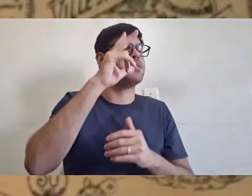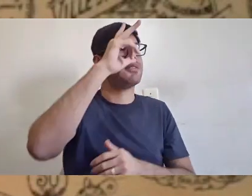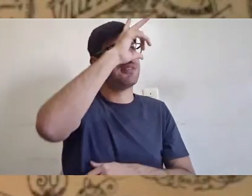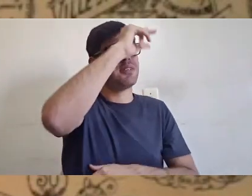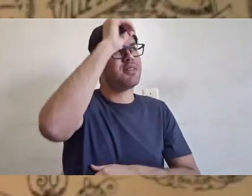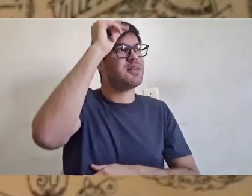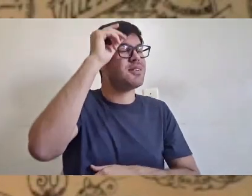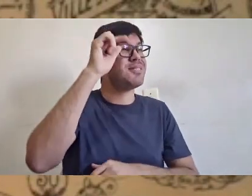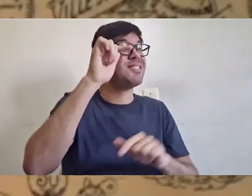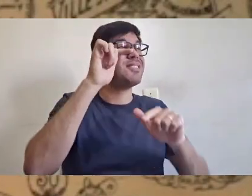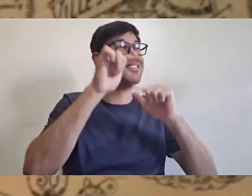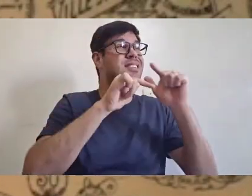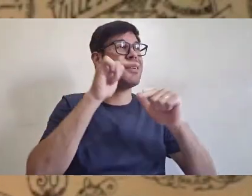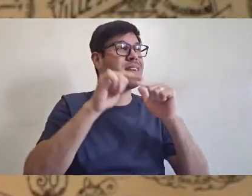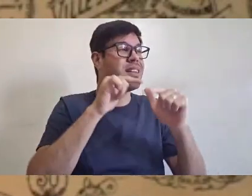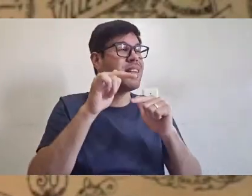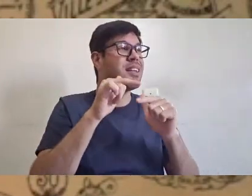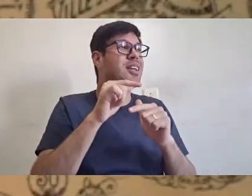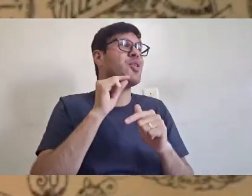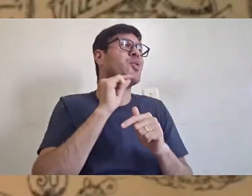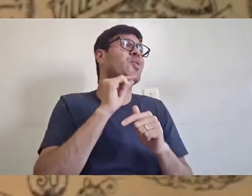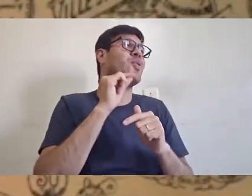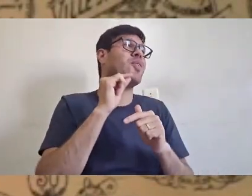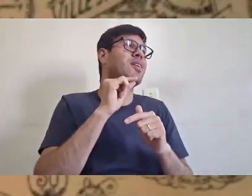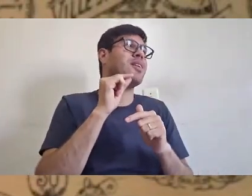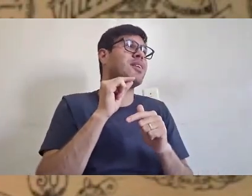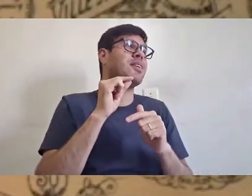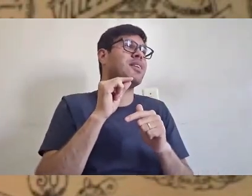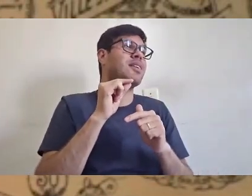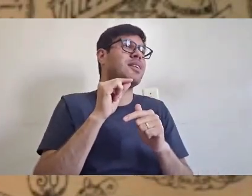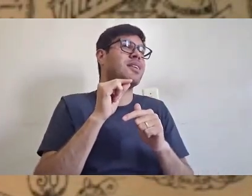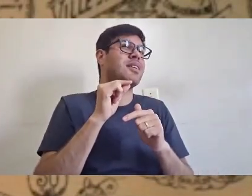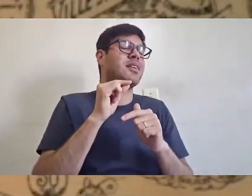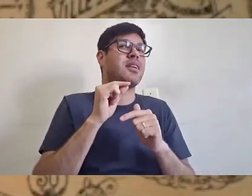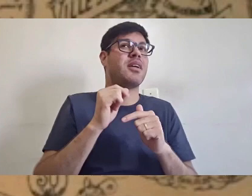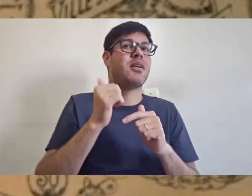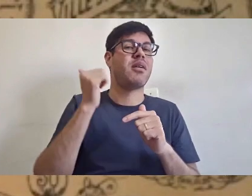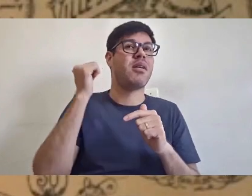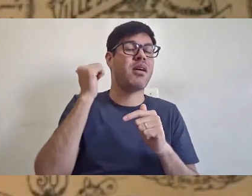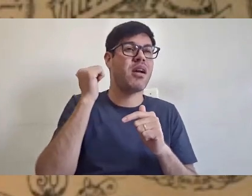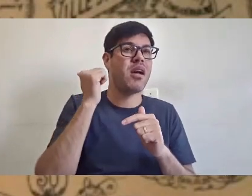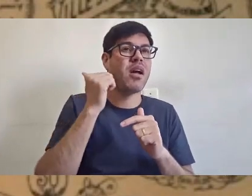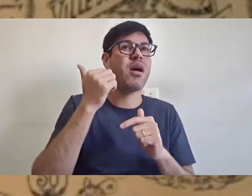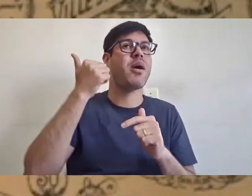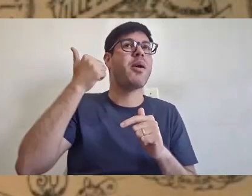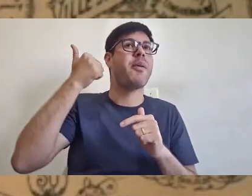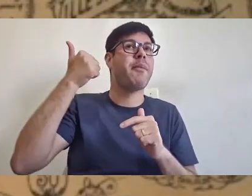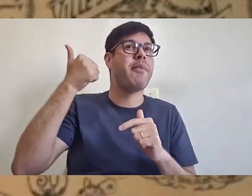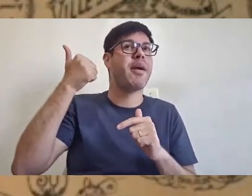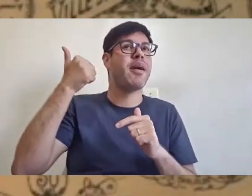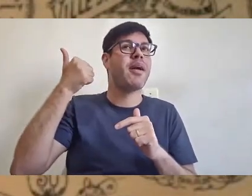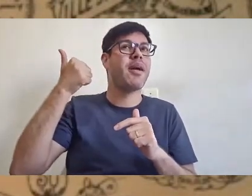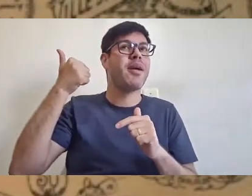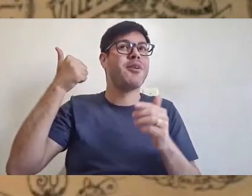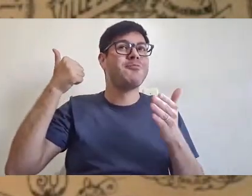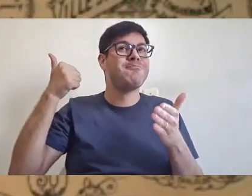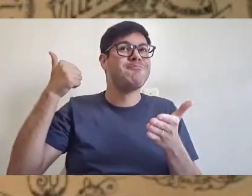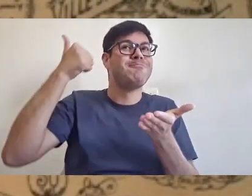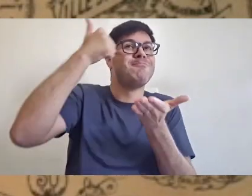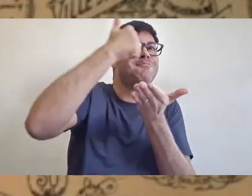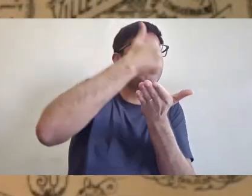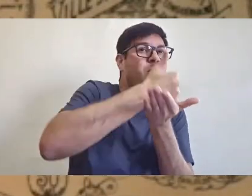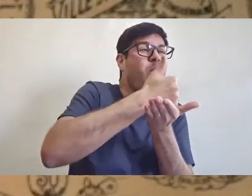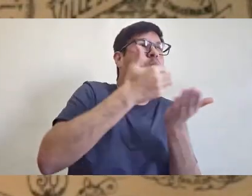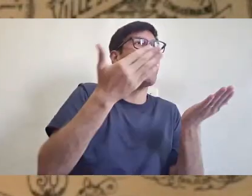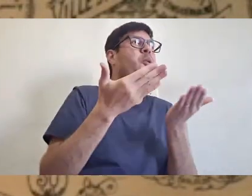atual gestão do Pedrinho está trabalhando no sentido de recuperar o tempo perdido, principalmente em